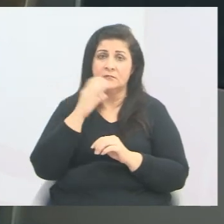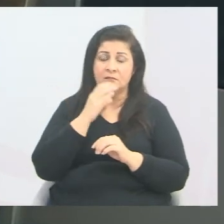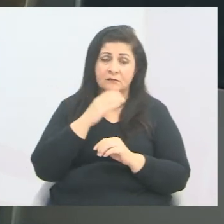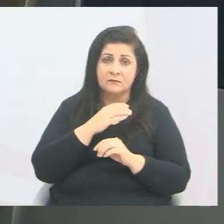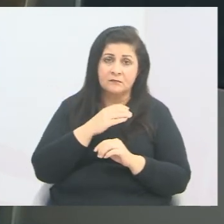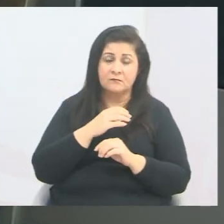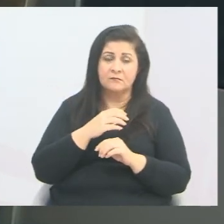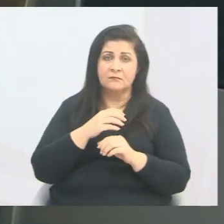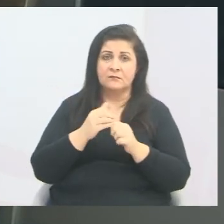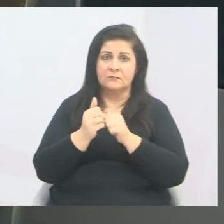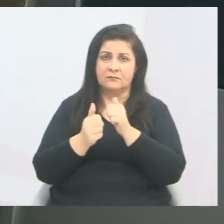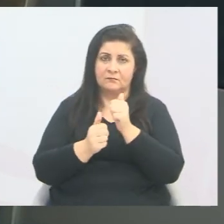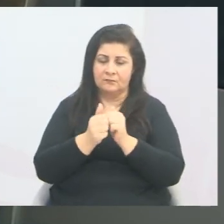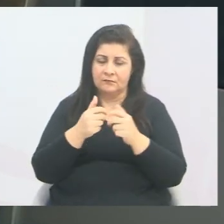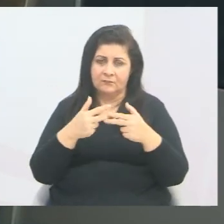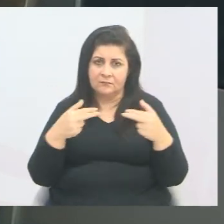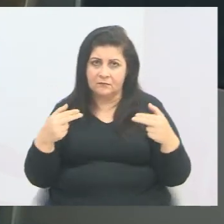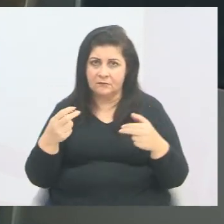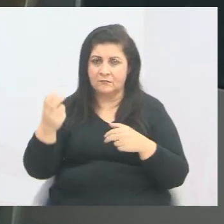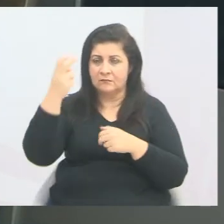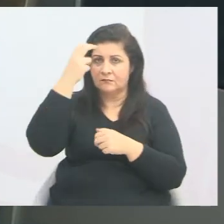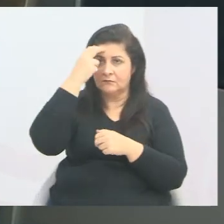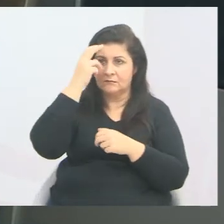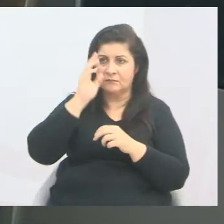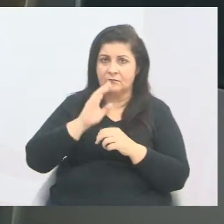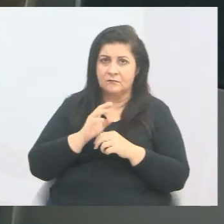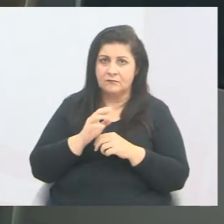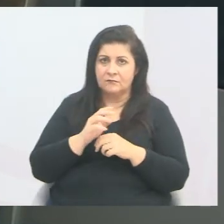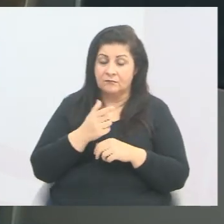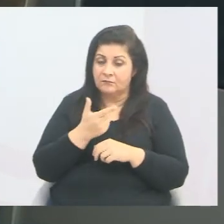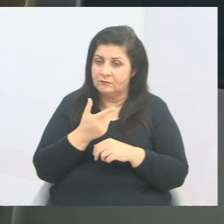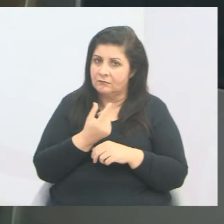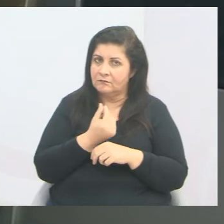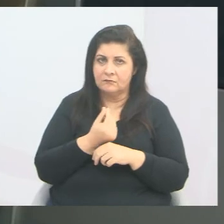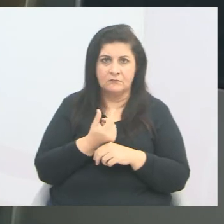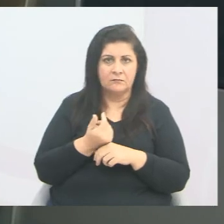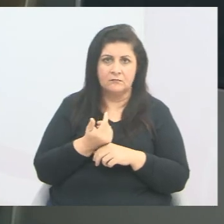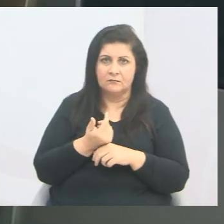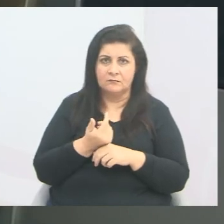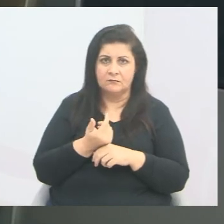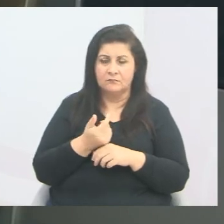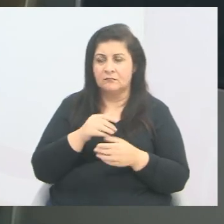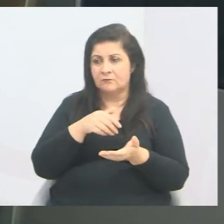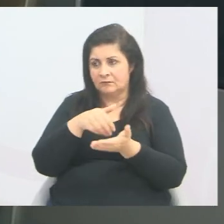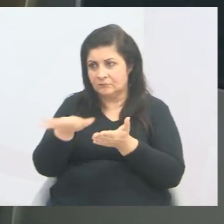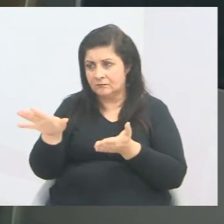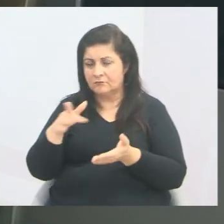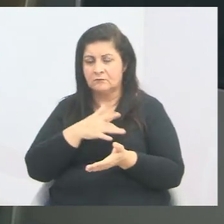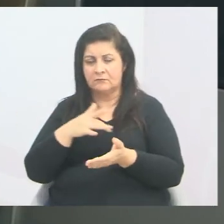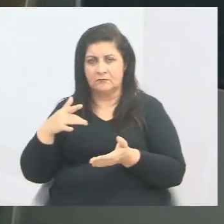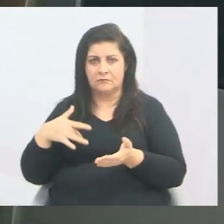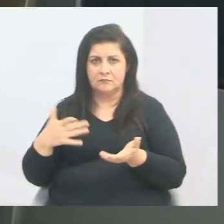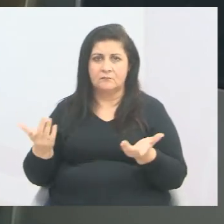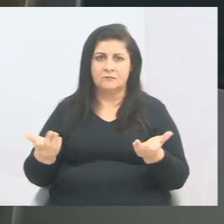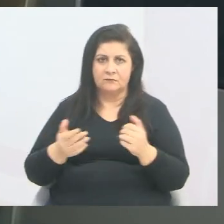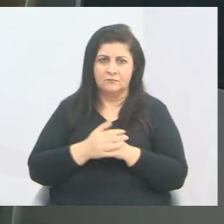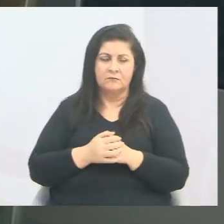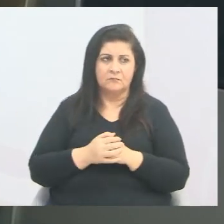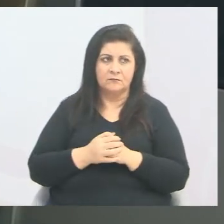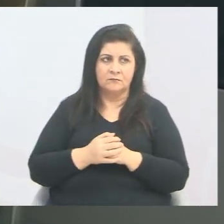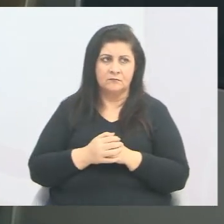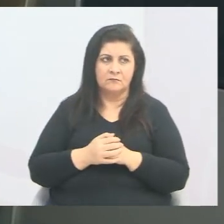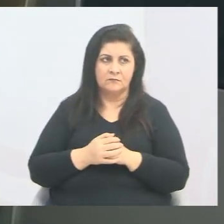Cultura, estou dando um exemplo, não estão tendo um volume de gasto, porque está todo